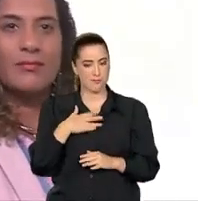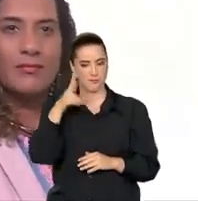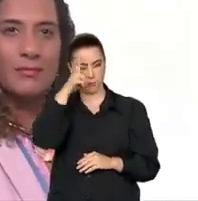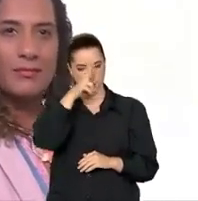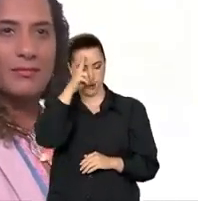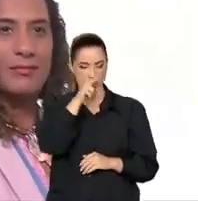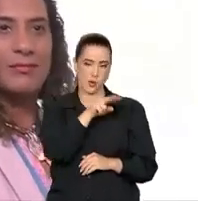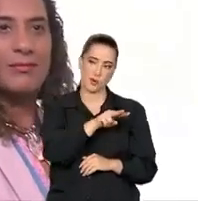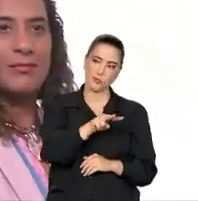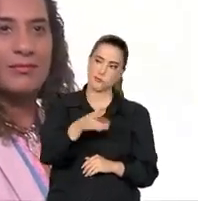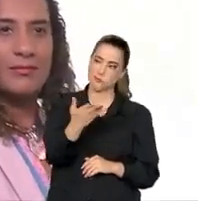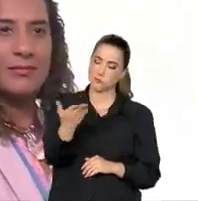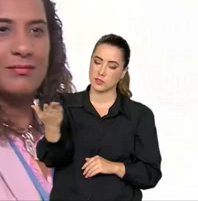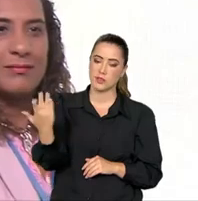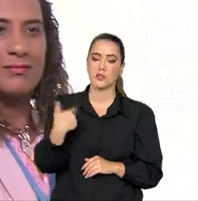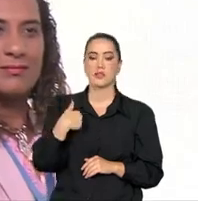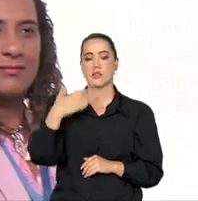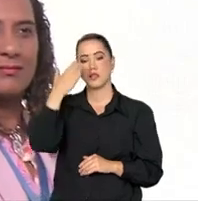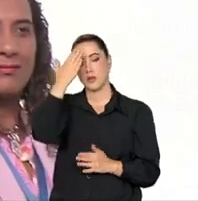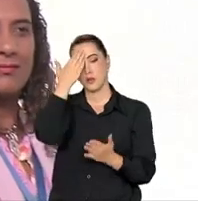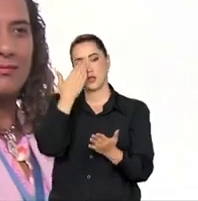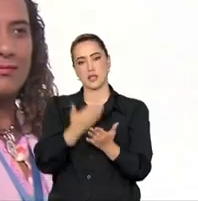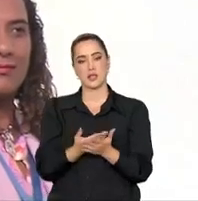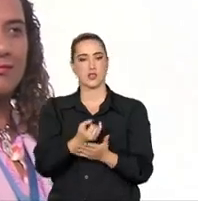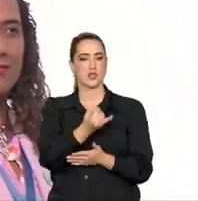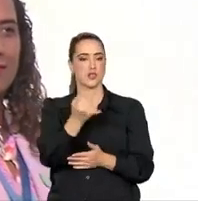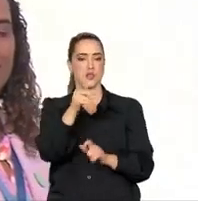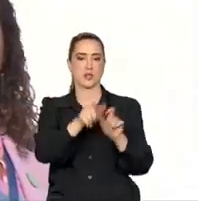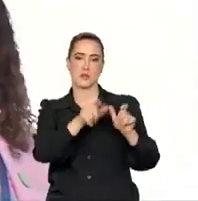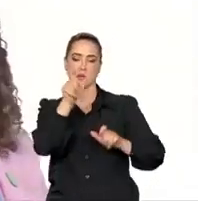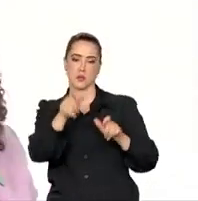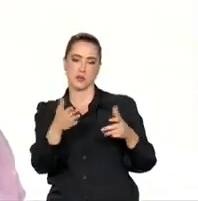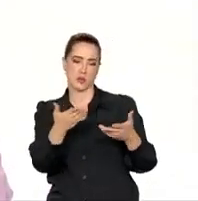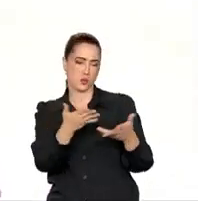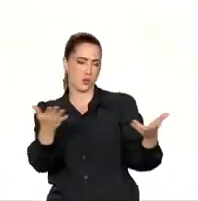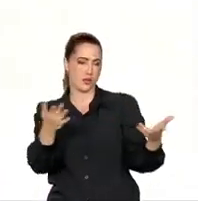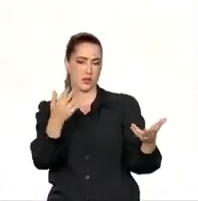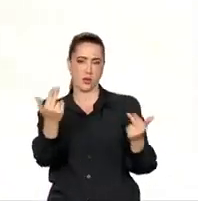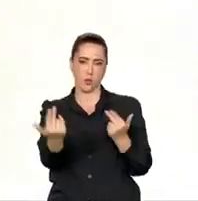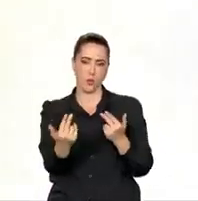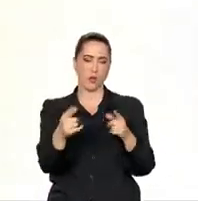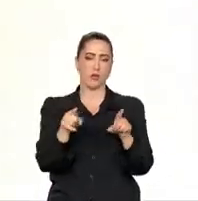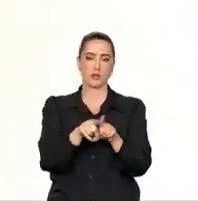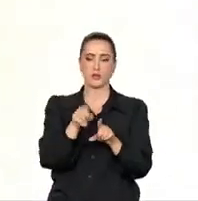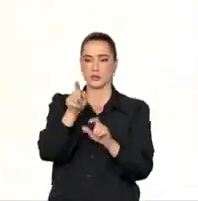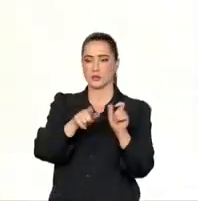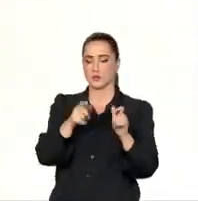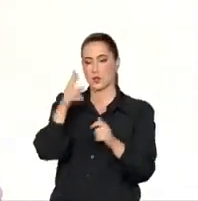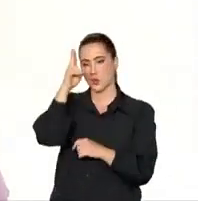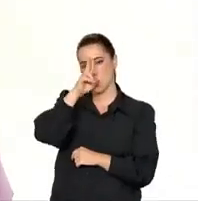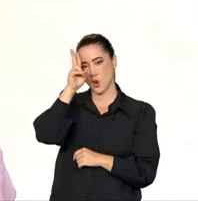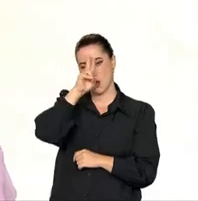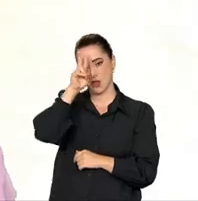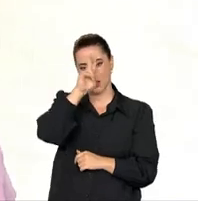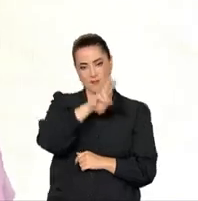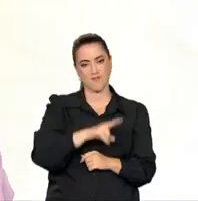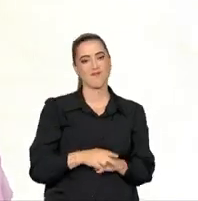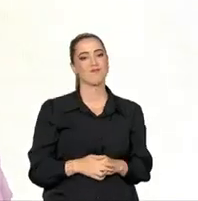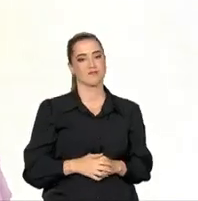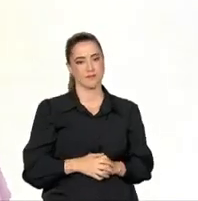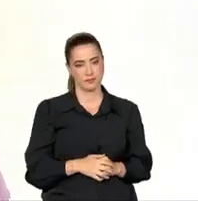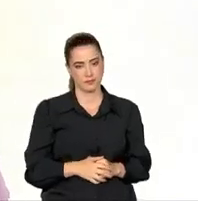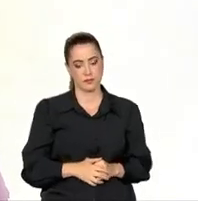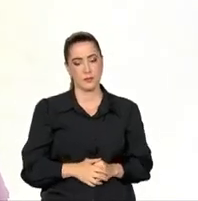para esse auditório, tenho certeza que centenas e talvez de histórias